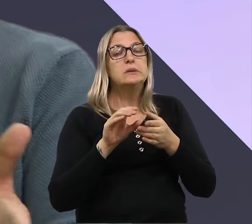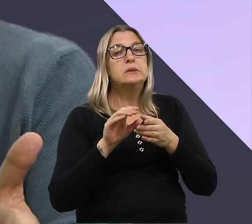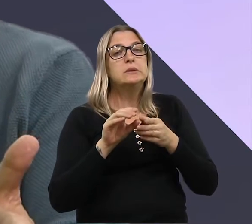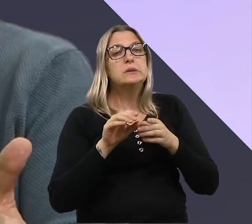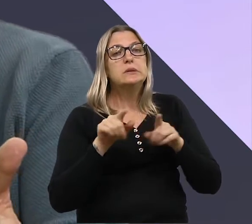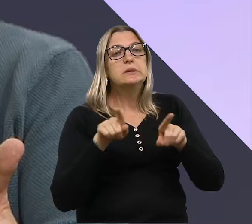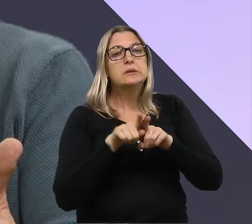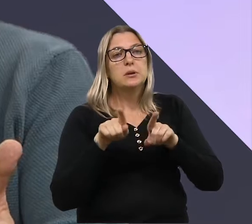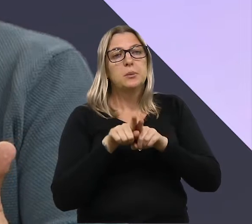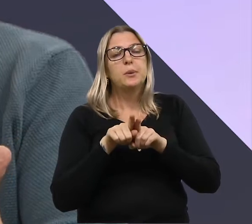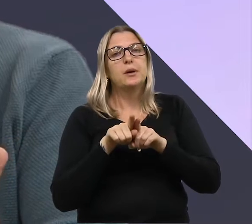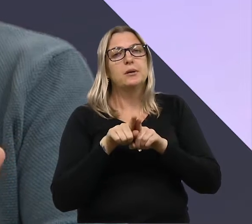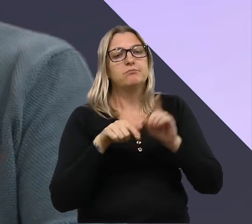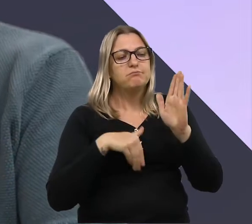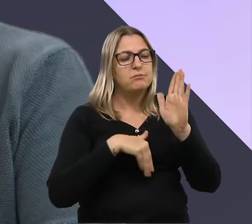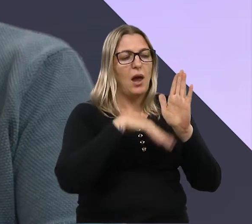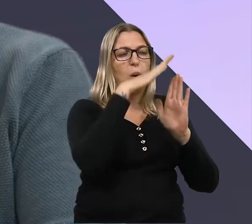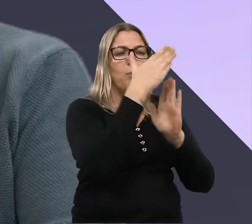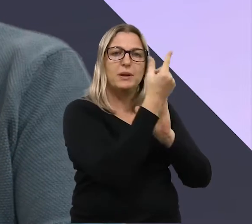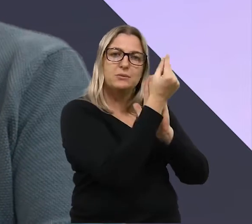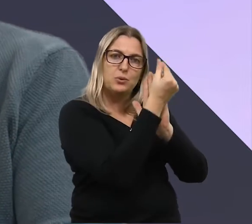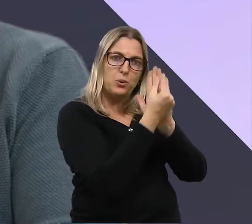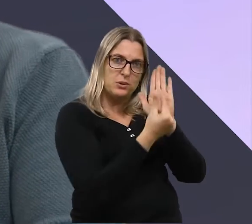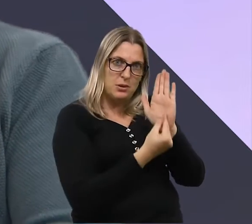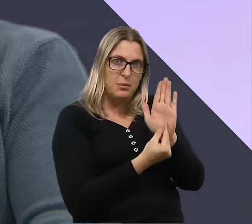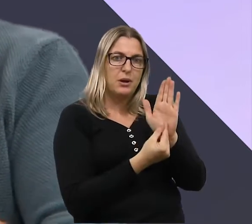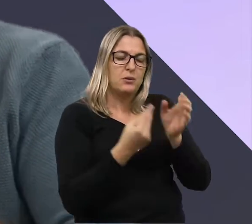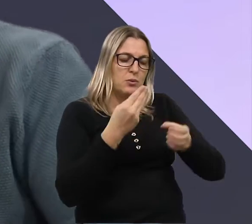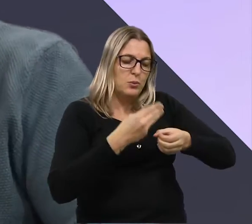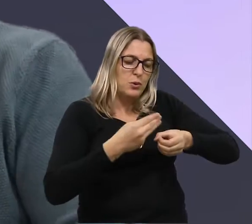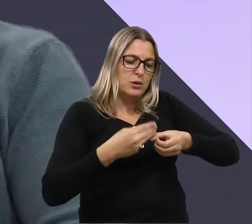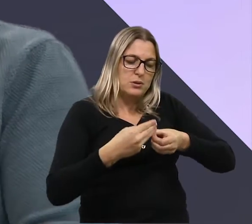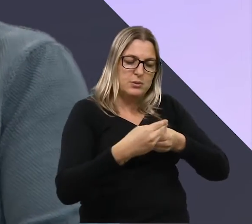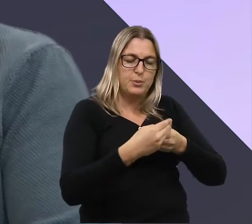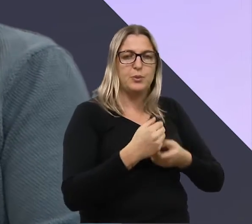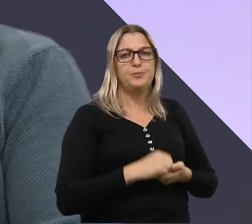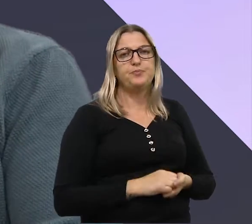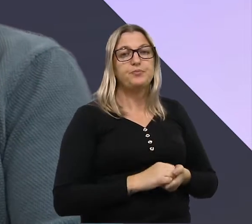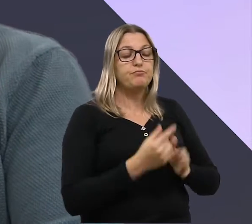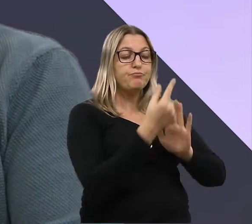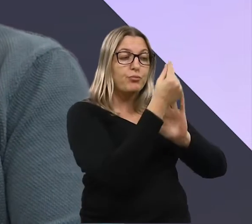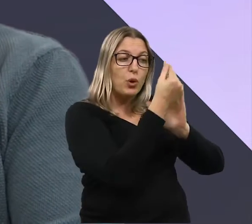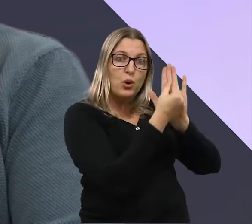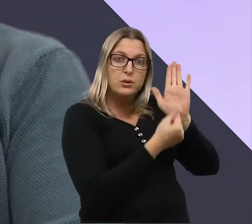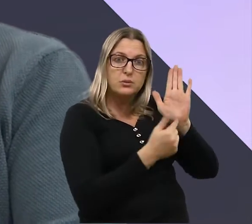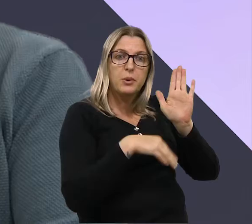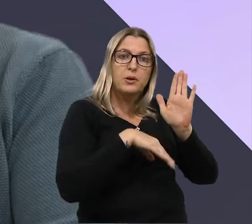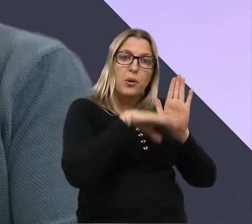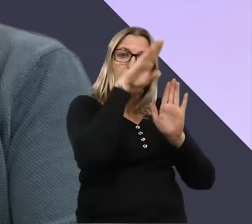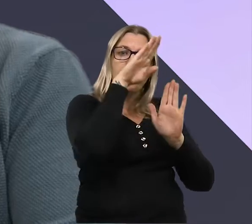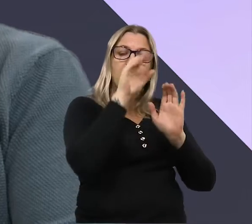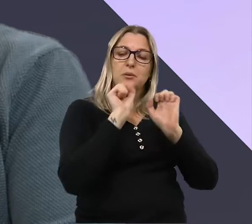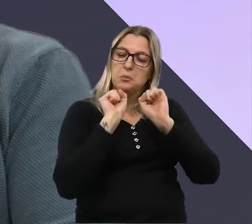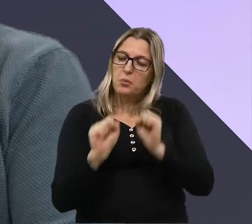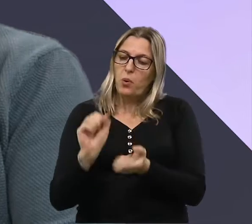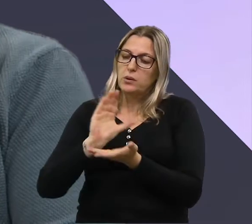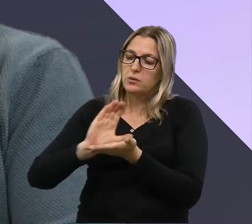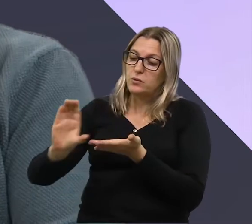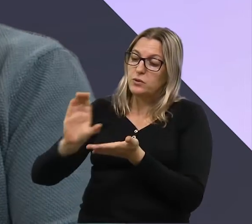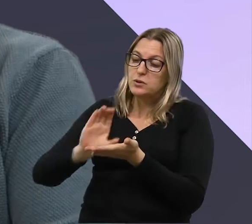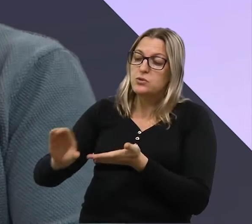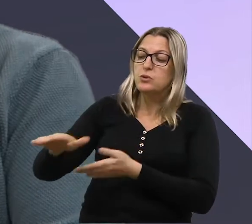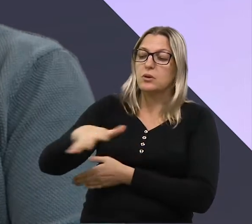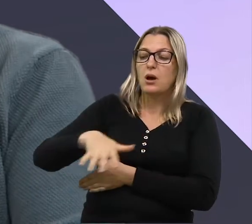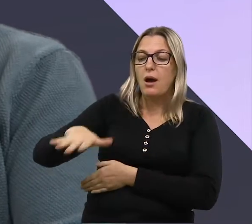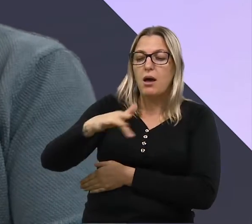investimentos vai somar no orçamento do município EA esse orçamento sendo incrementado vai poder a secretaria da saúde